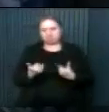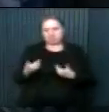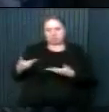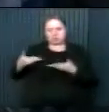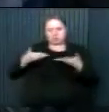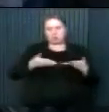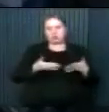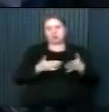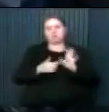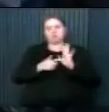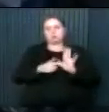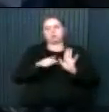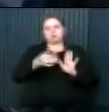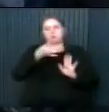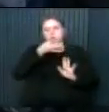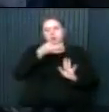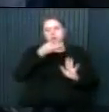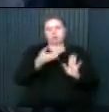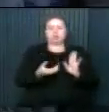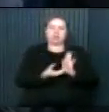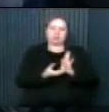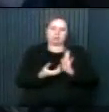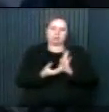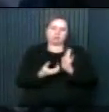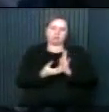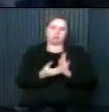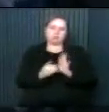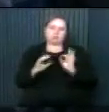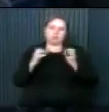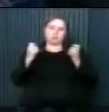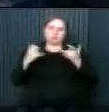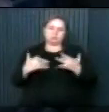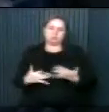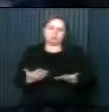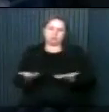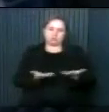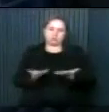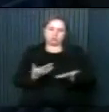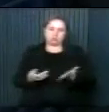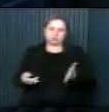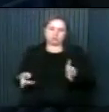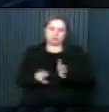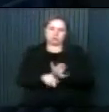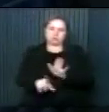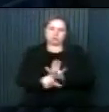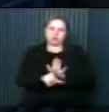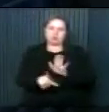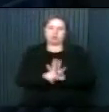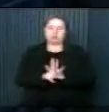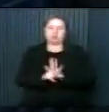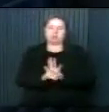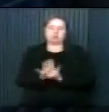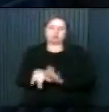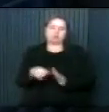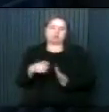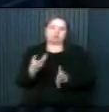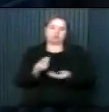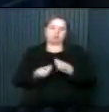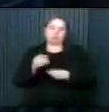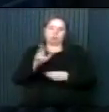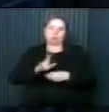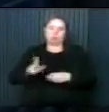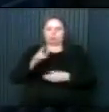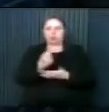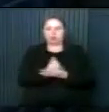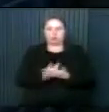trazer aqui a posição da Câmara Federal para comentar o tratamento legal, que foi conferido ao uso